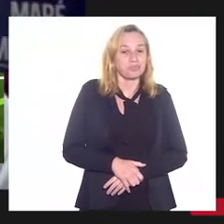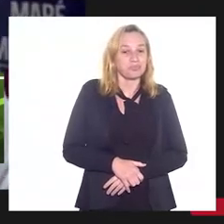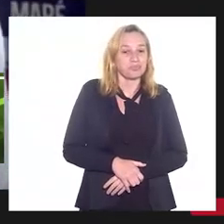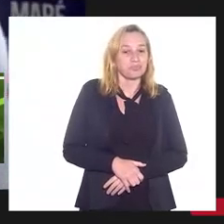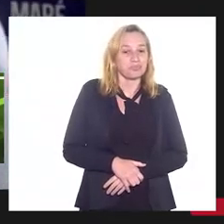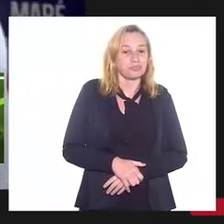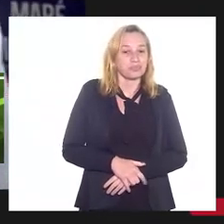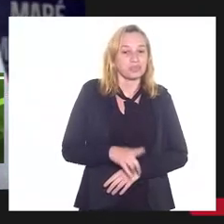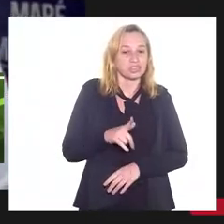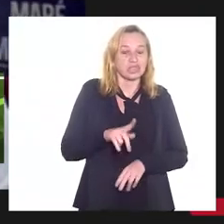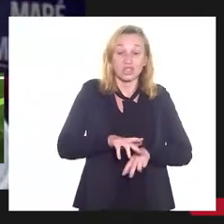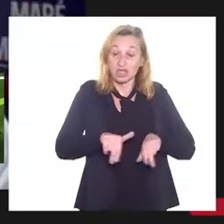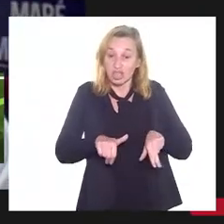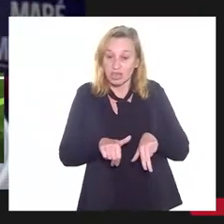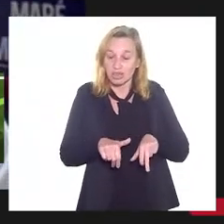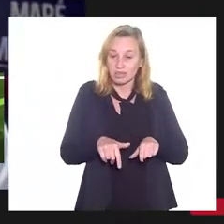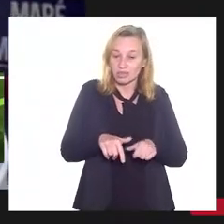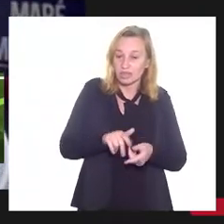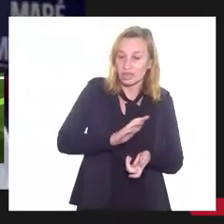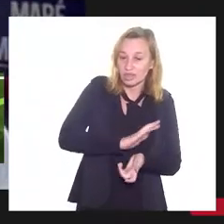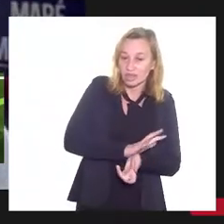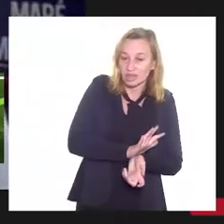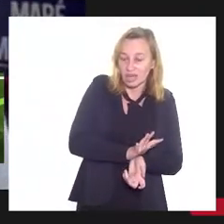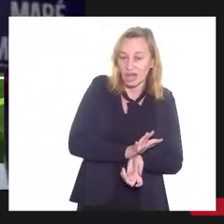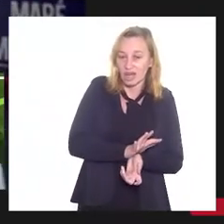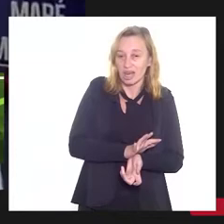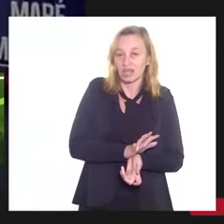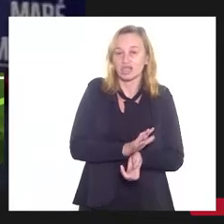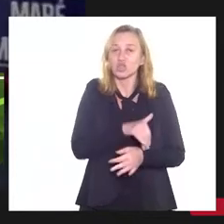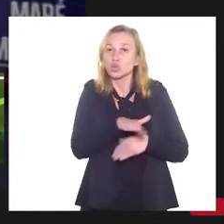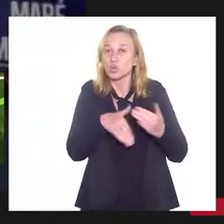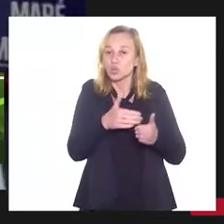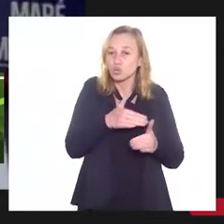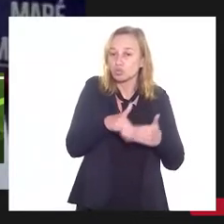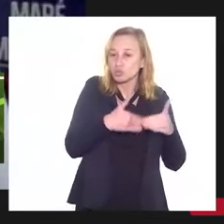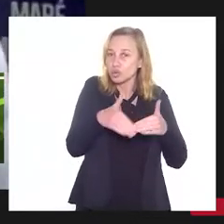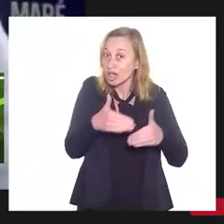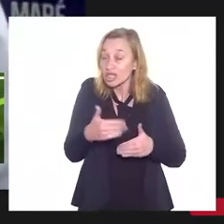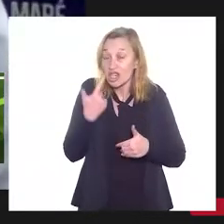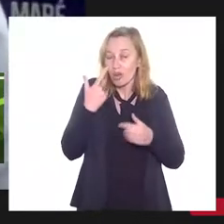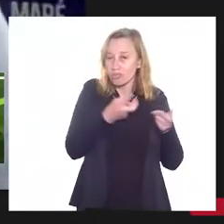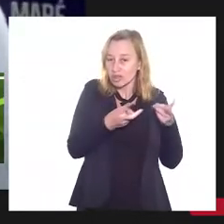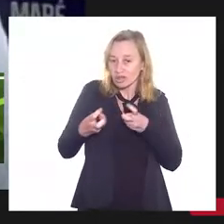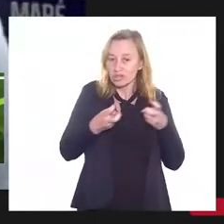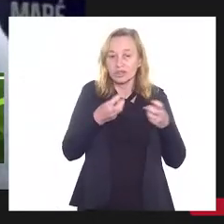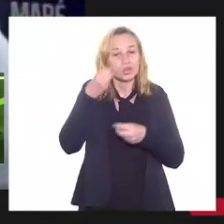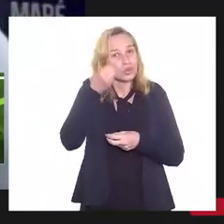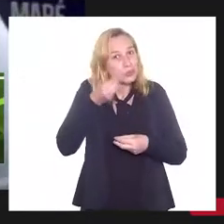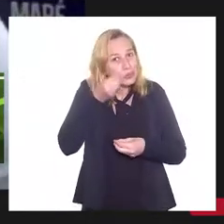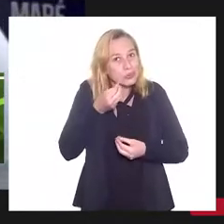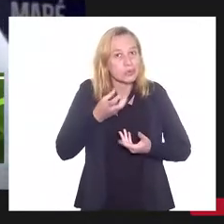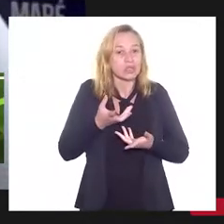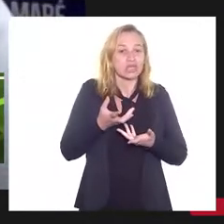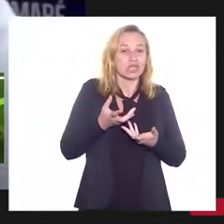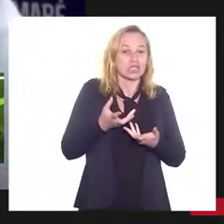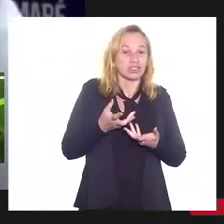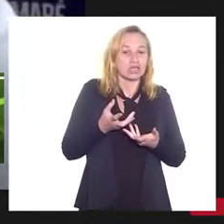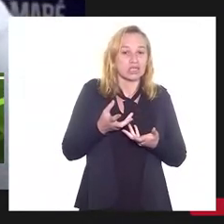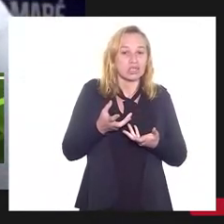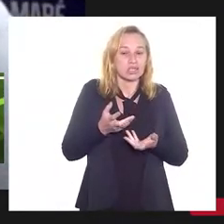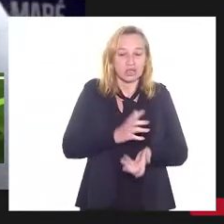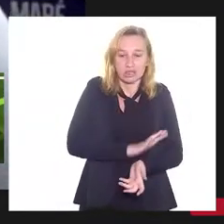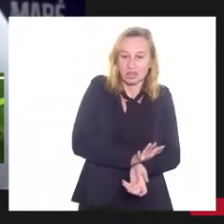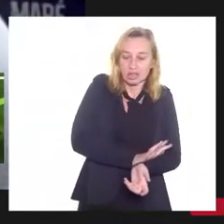recorte de gênero e de raça para todo o processo que vemos e experimentamos de